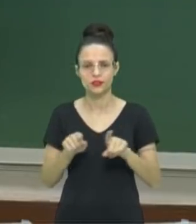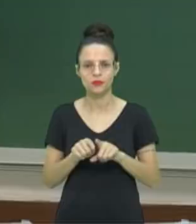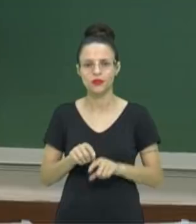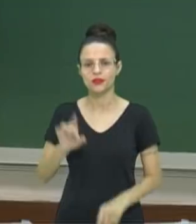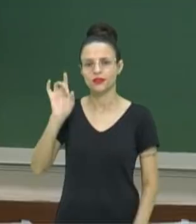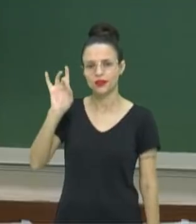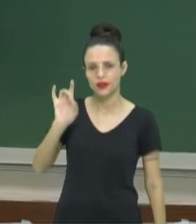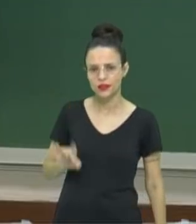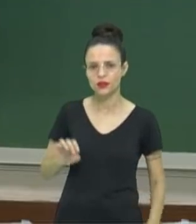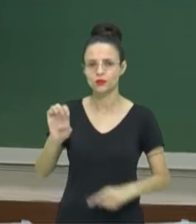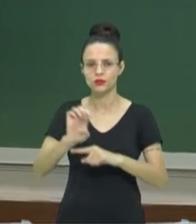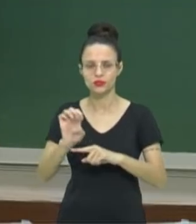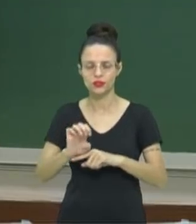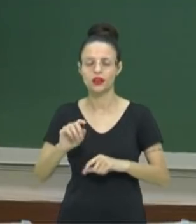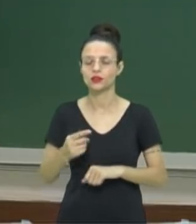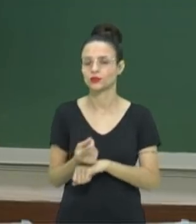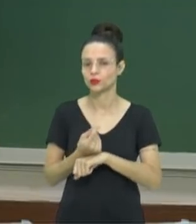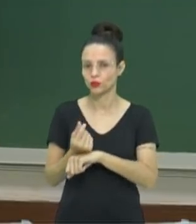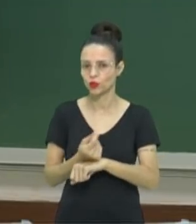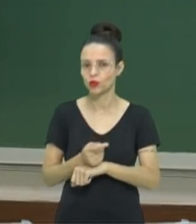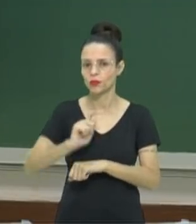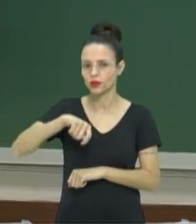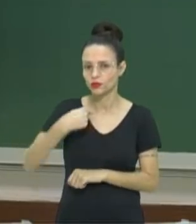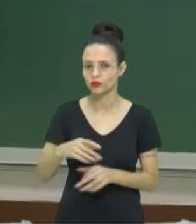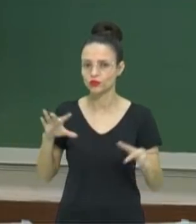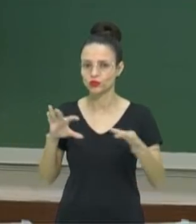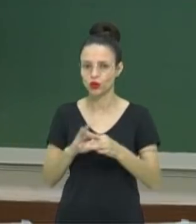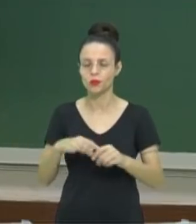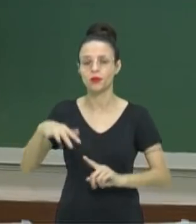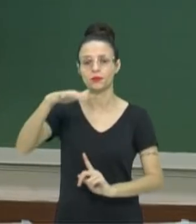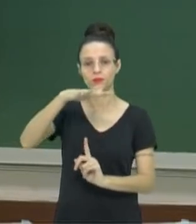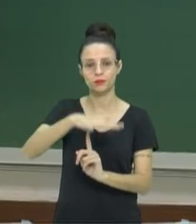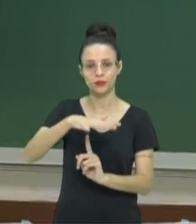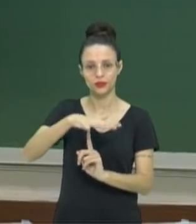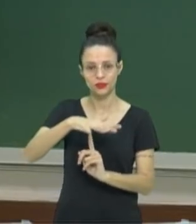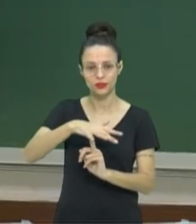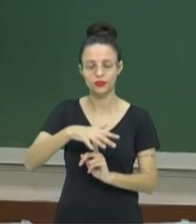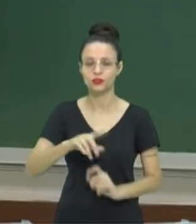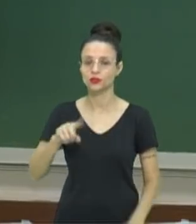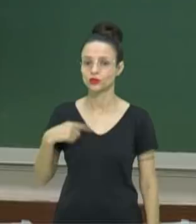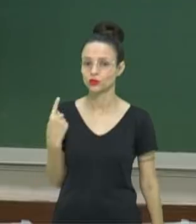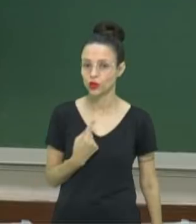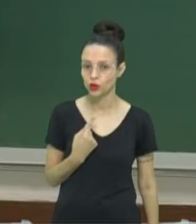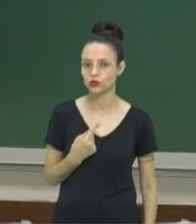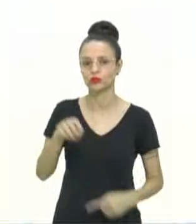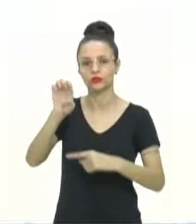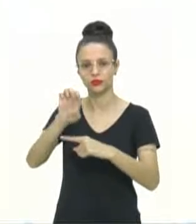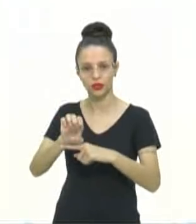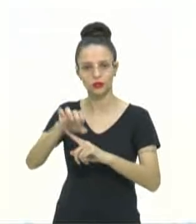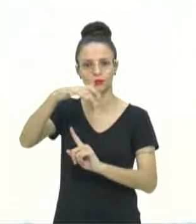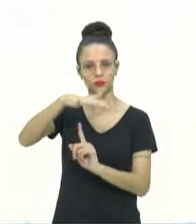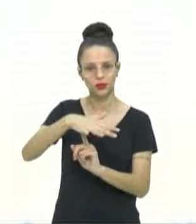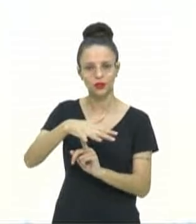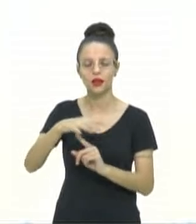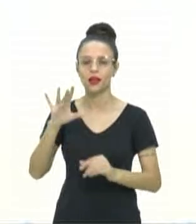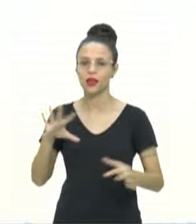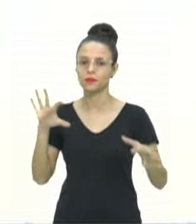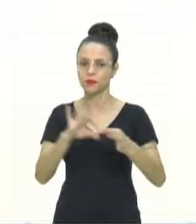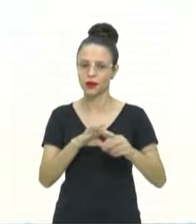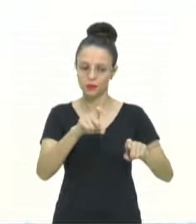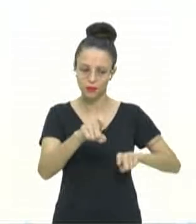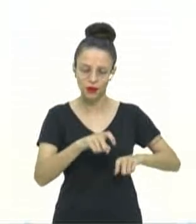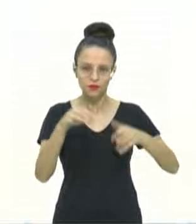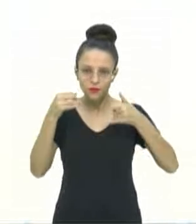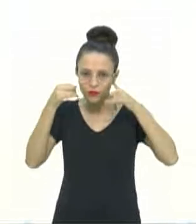um desses estados em relação à economia, né? A economia paranaense, então, do nosso estado, baseada na agricultura,